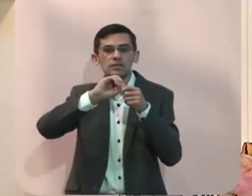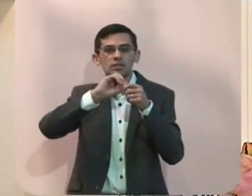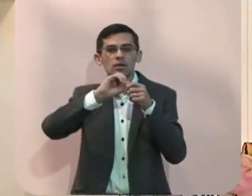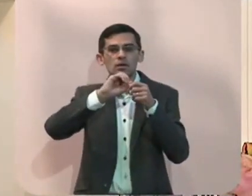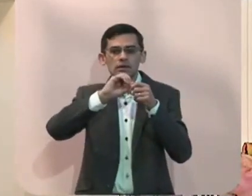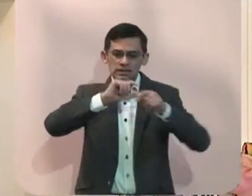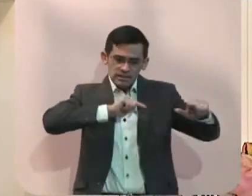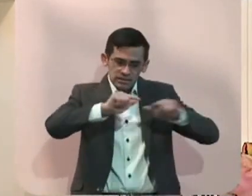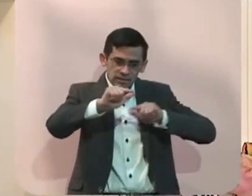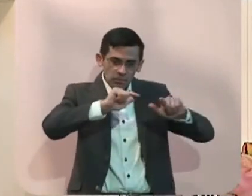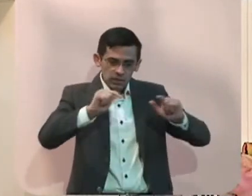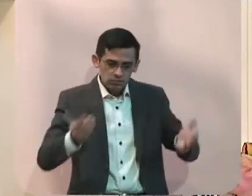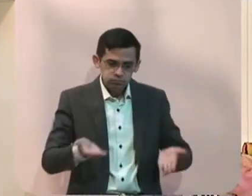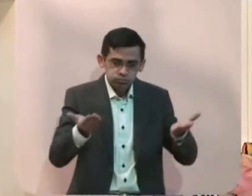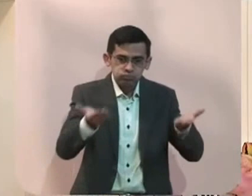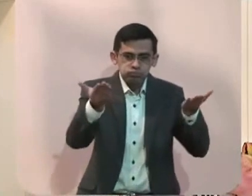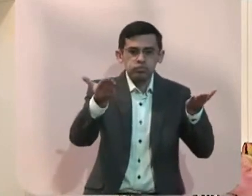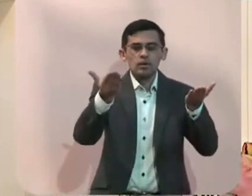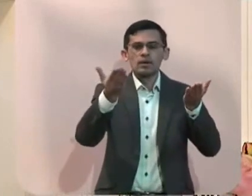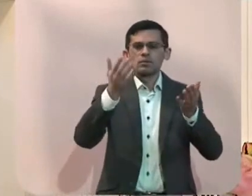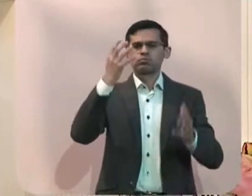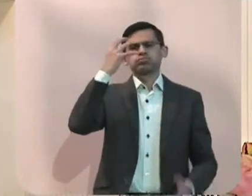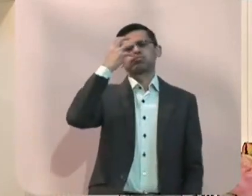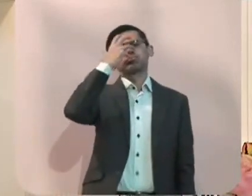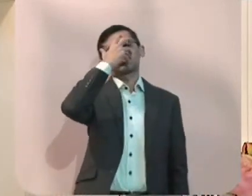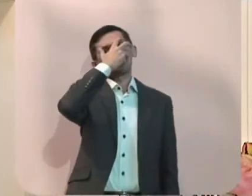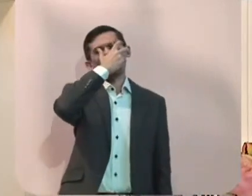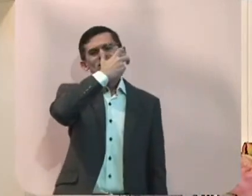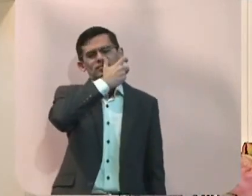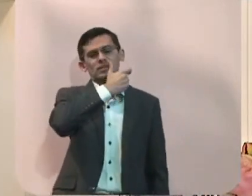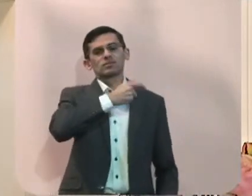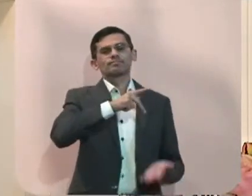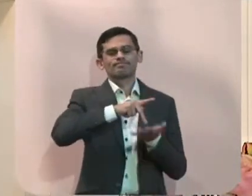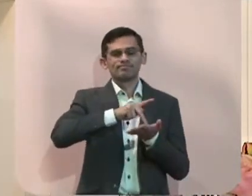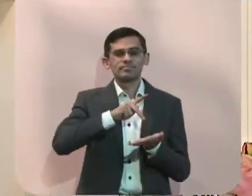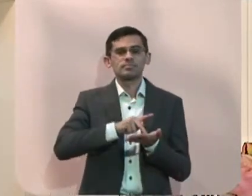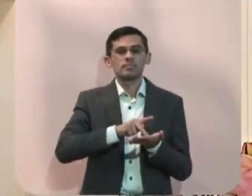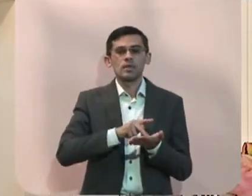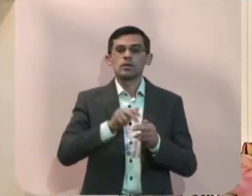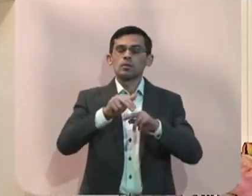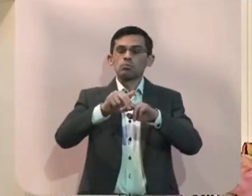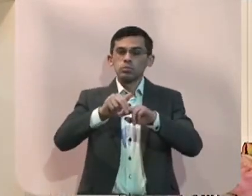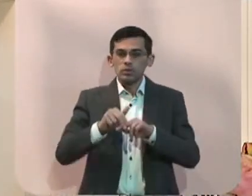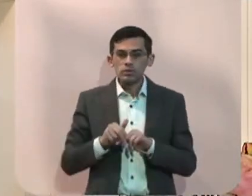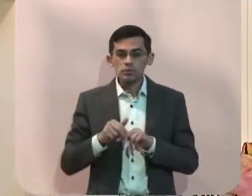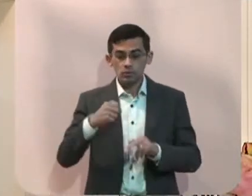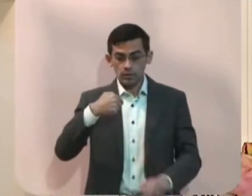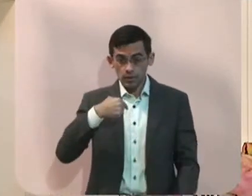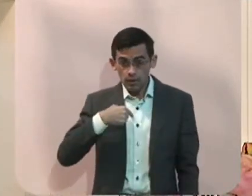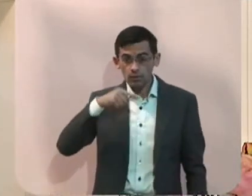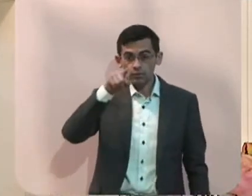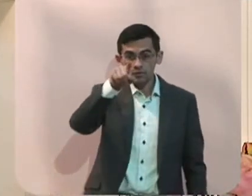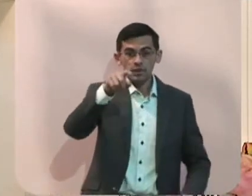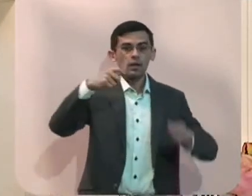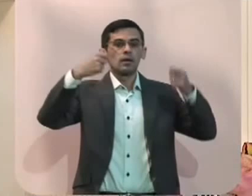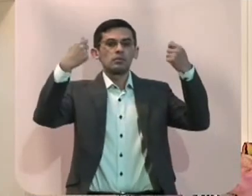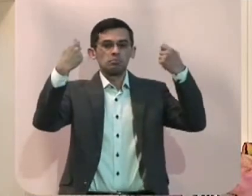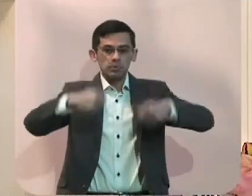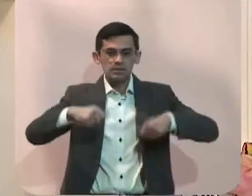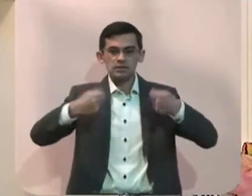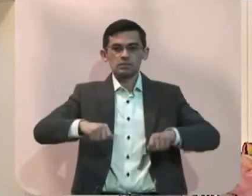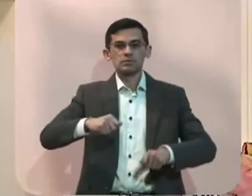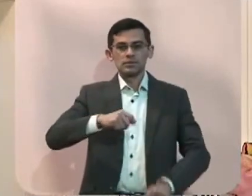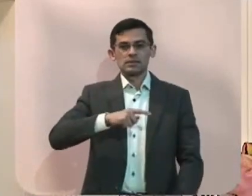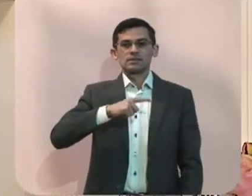a obra social, que coisa linda vai acontecer! Por isso, eu e você precisamos ser